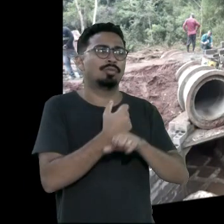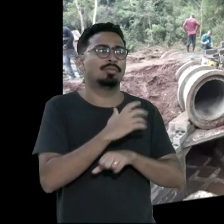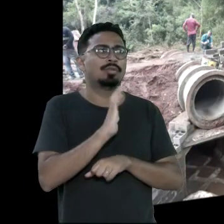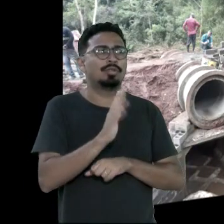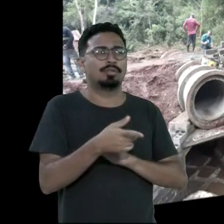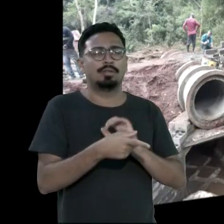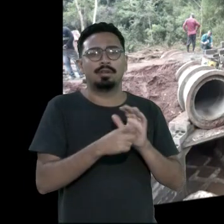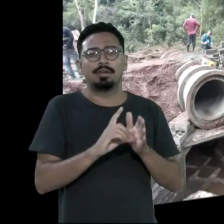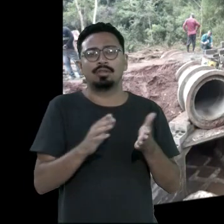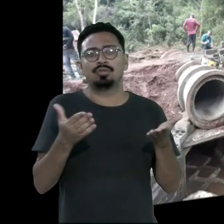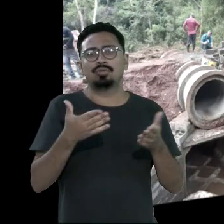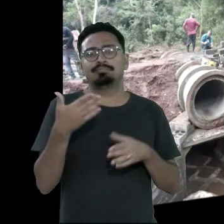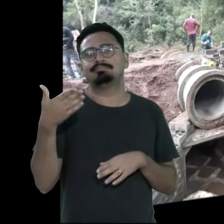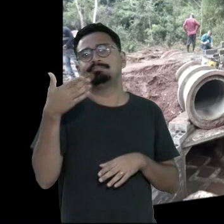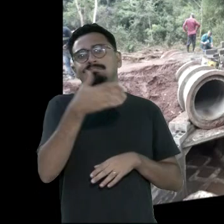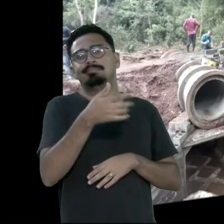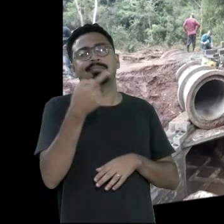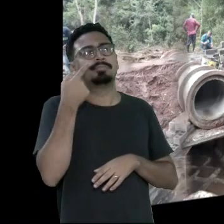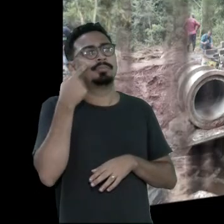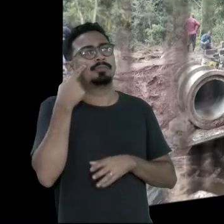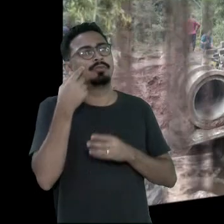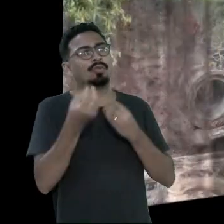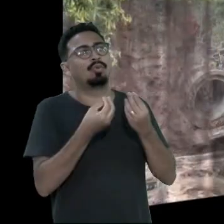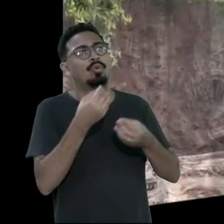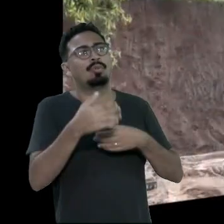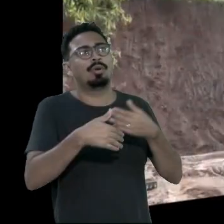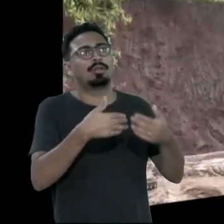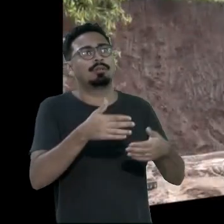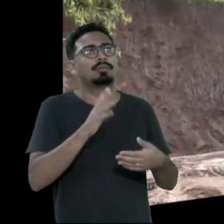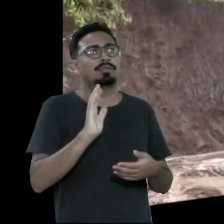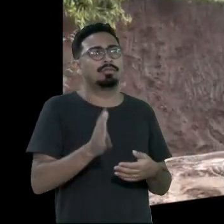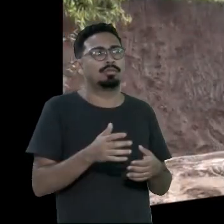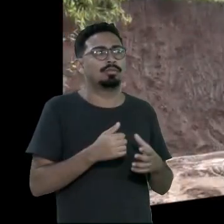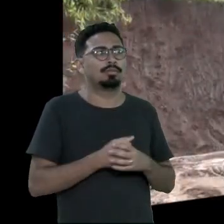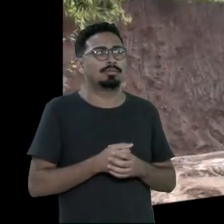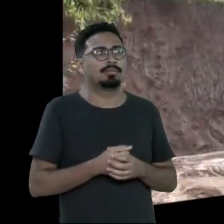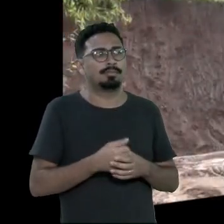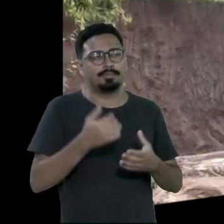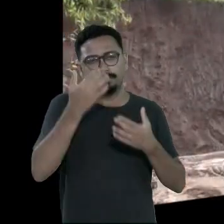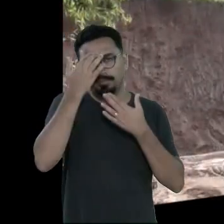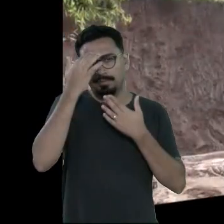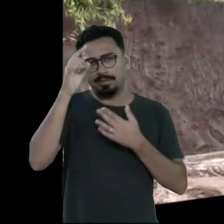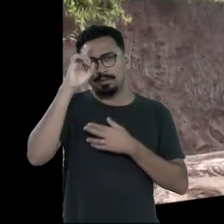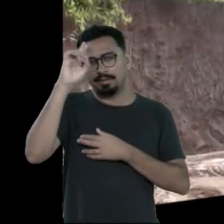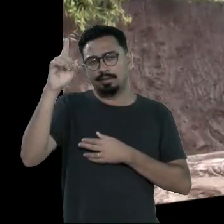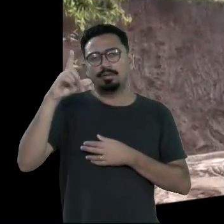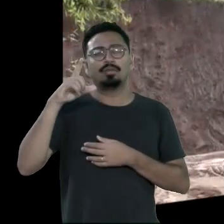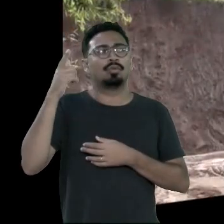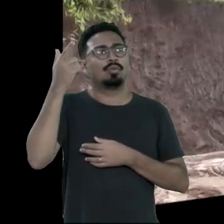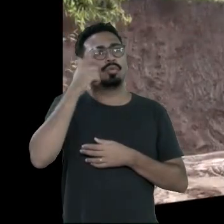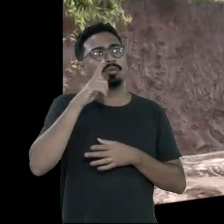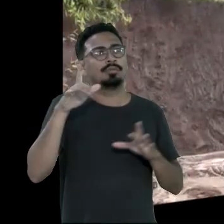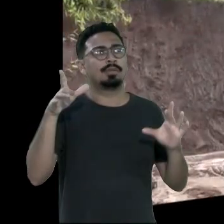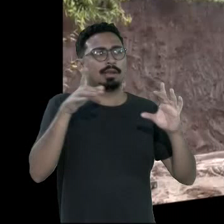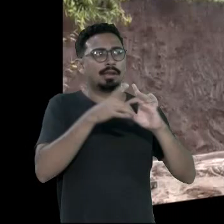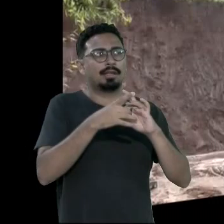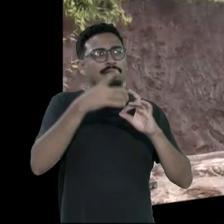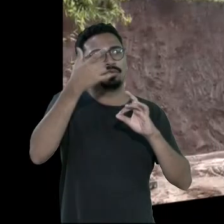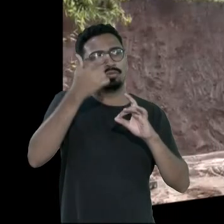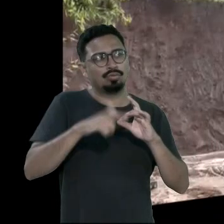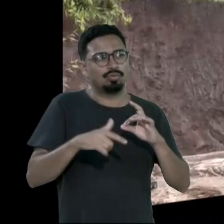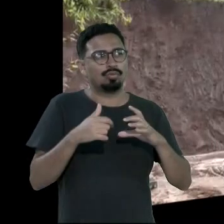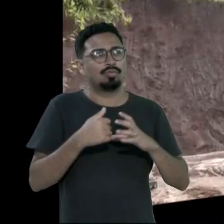antes da sessão, deu uma corrida lá para ver. Graças a Deus, foi restabelecida a ligação,